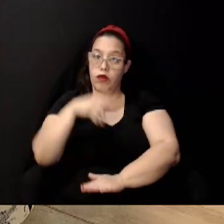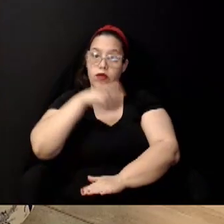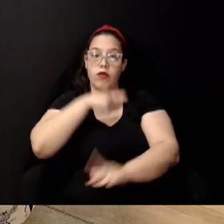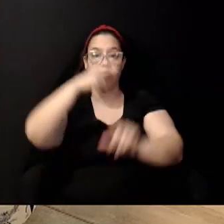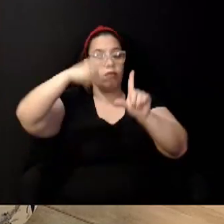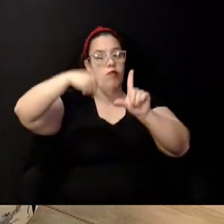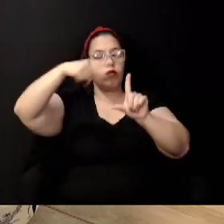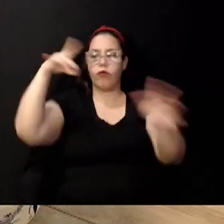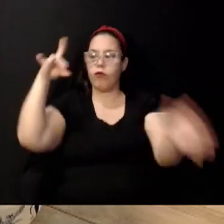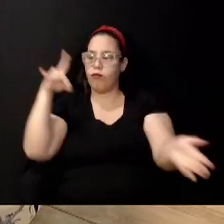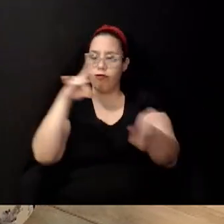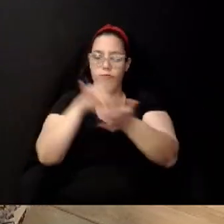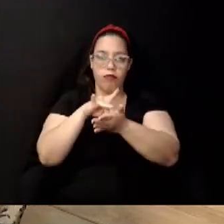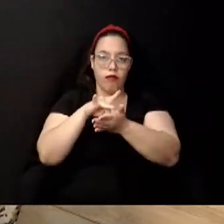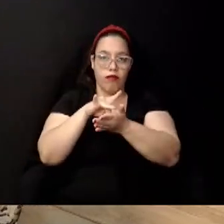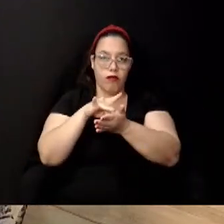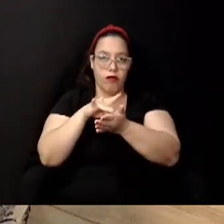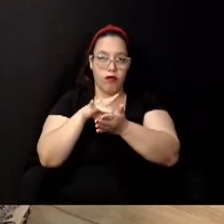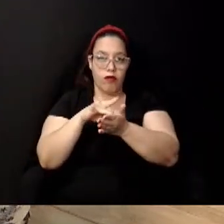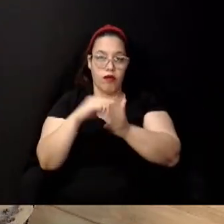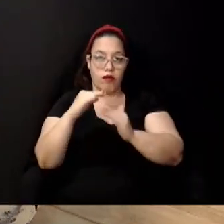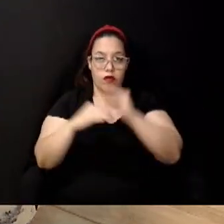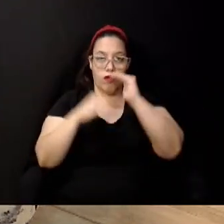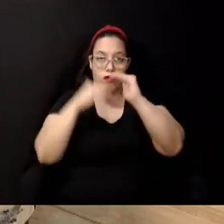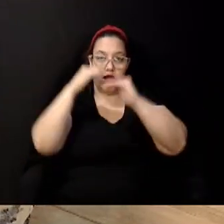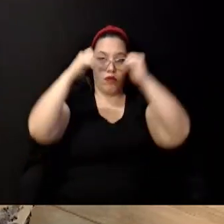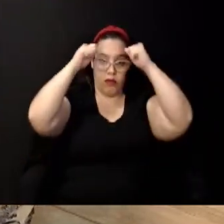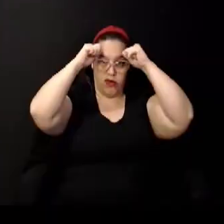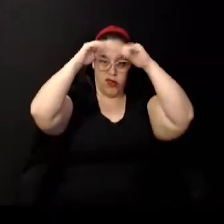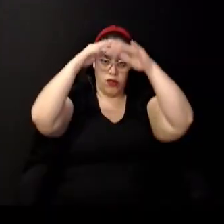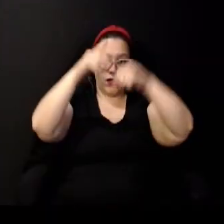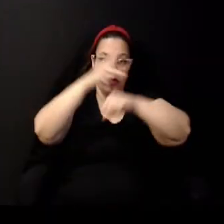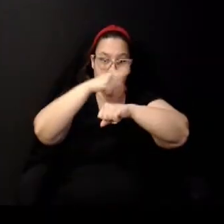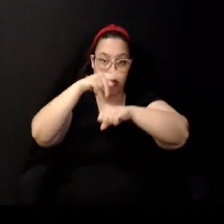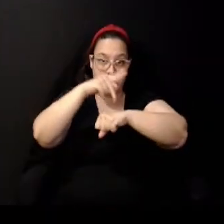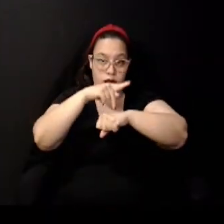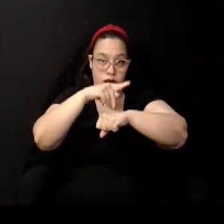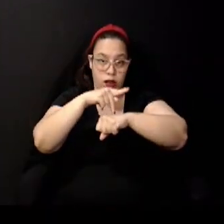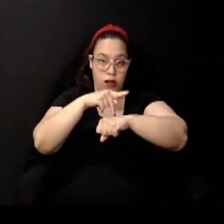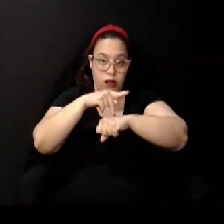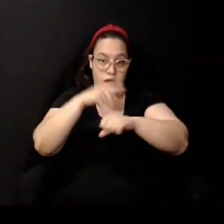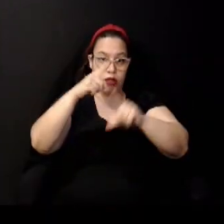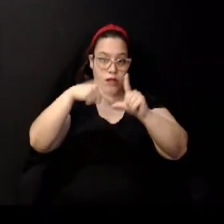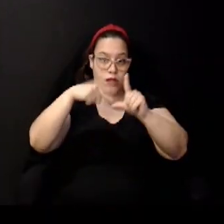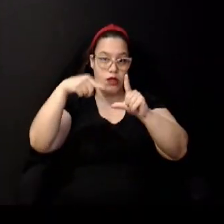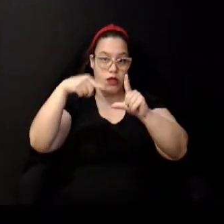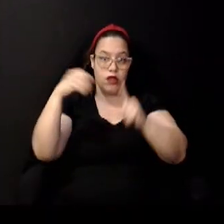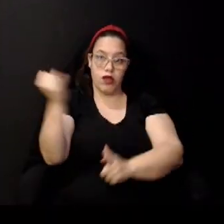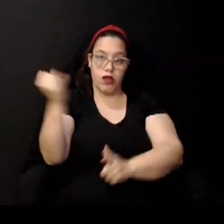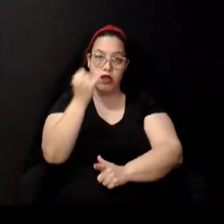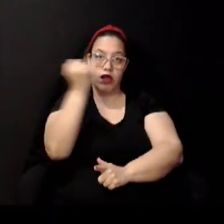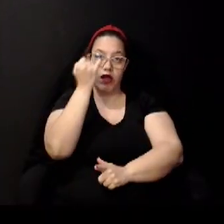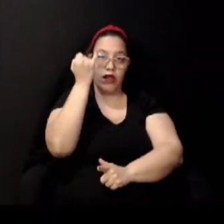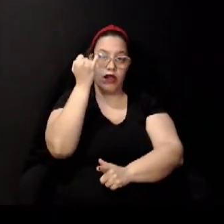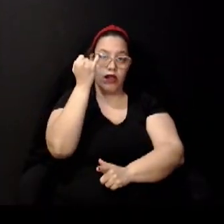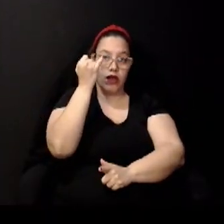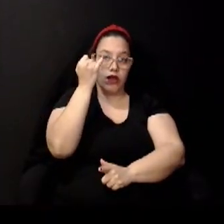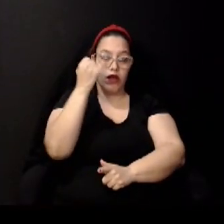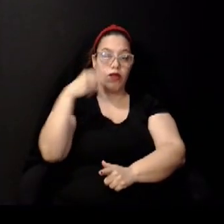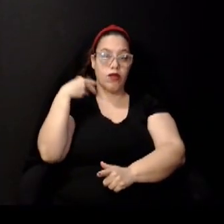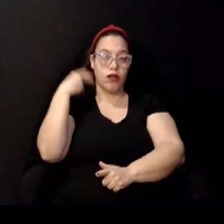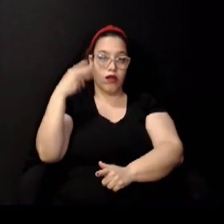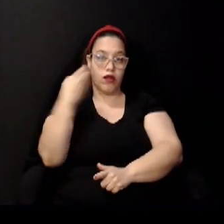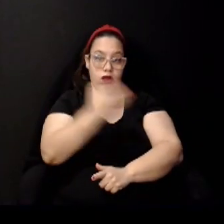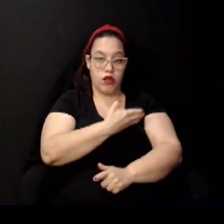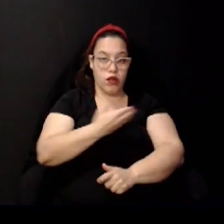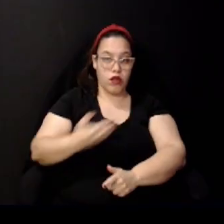oficiais sobre a prevalência do autismo no país. Os dados são cruciais para a formulação de políticas públicas,